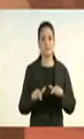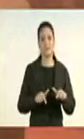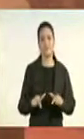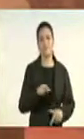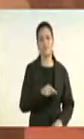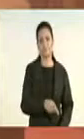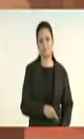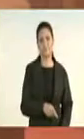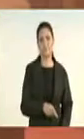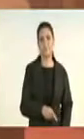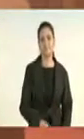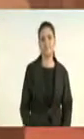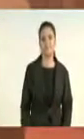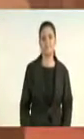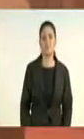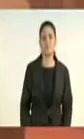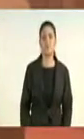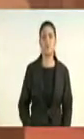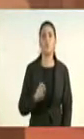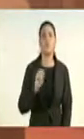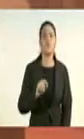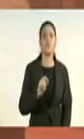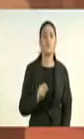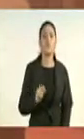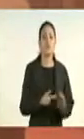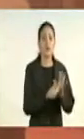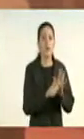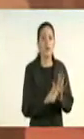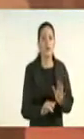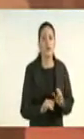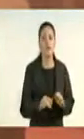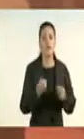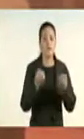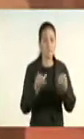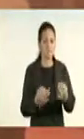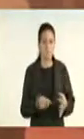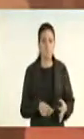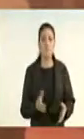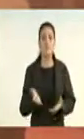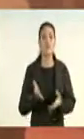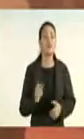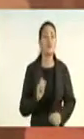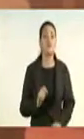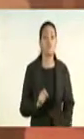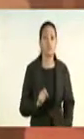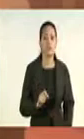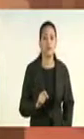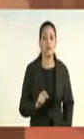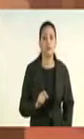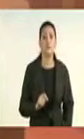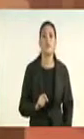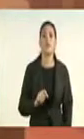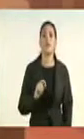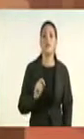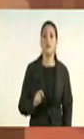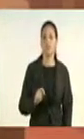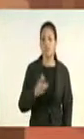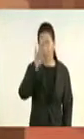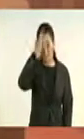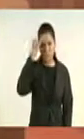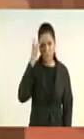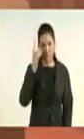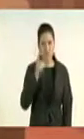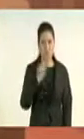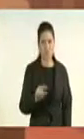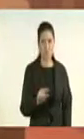foi escolhido. O que a legislação prevê e quer, na verdade? Que esse membro que é cedido por algum